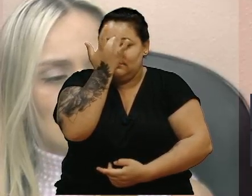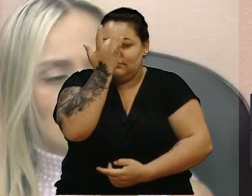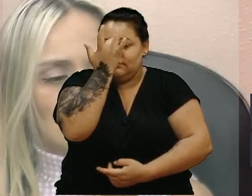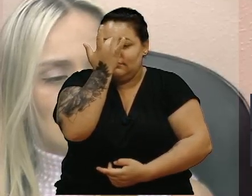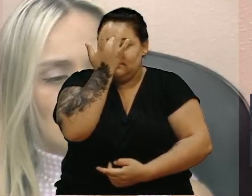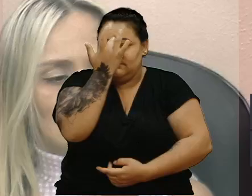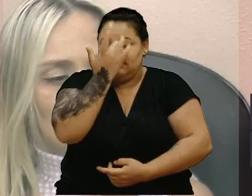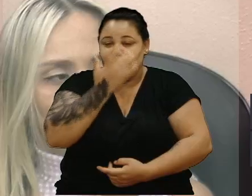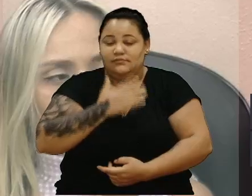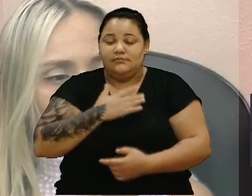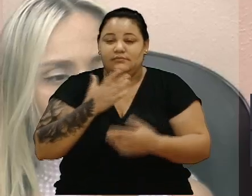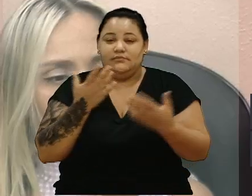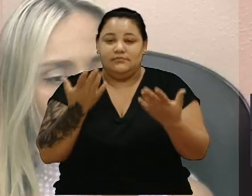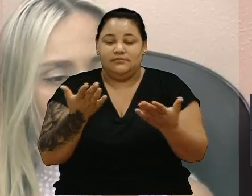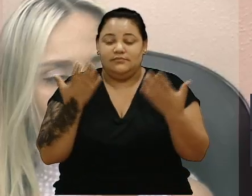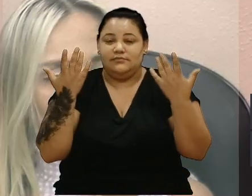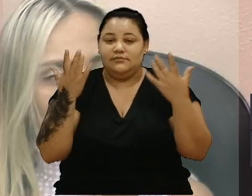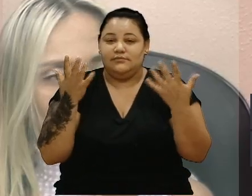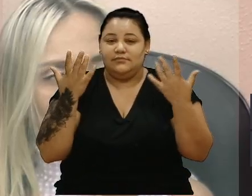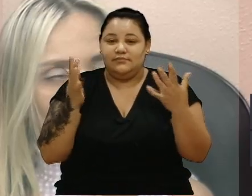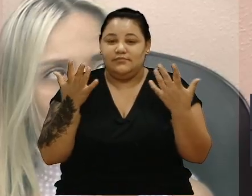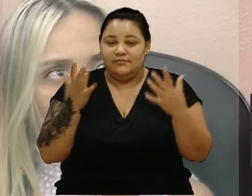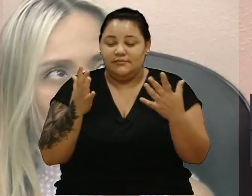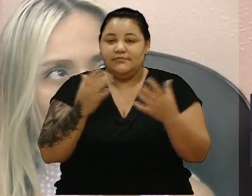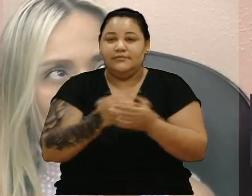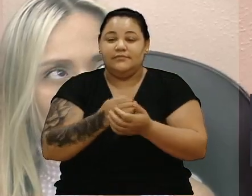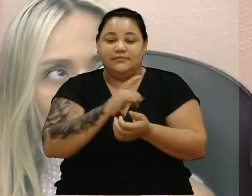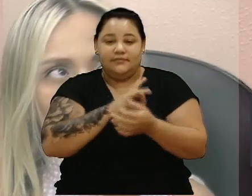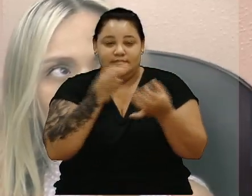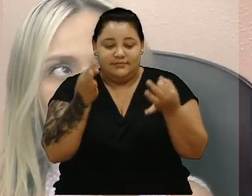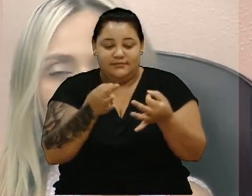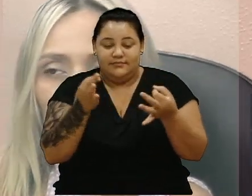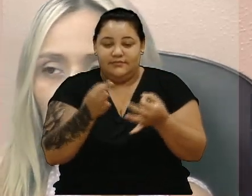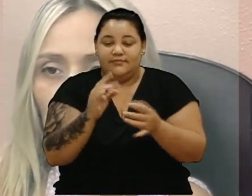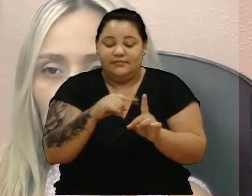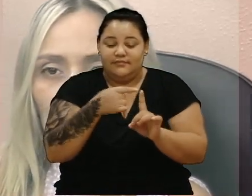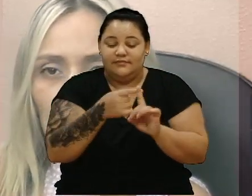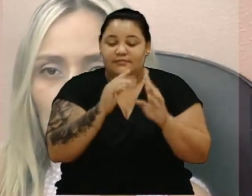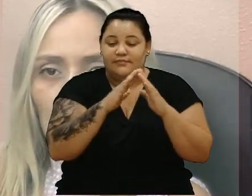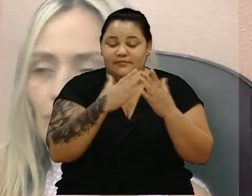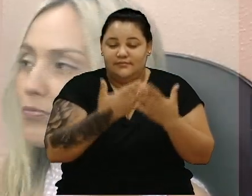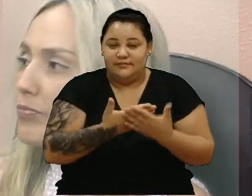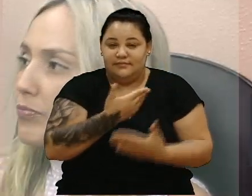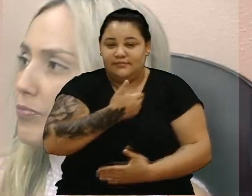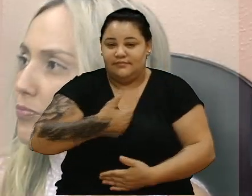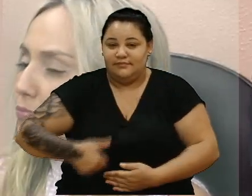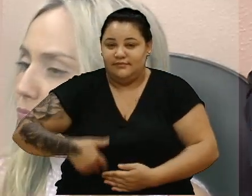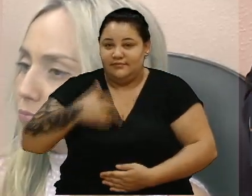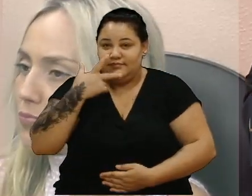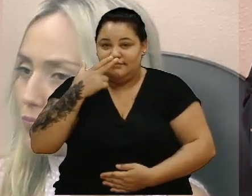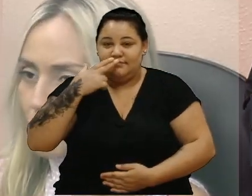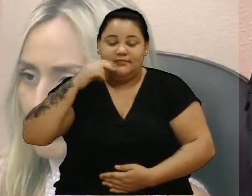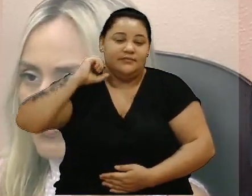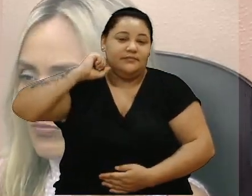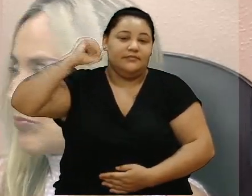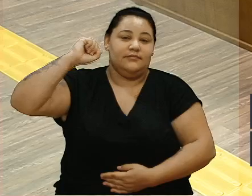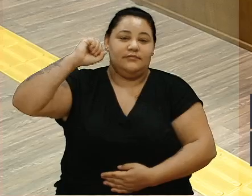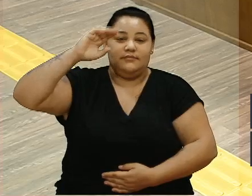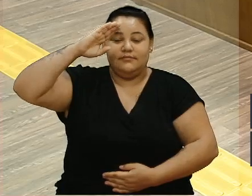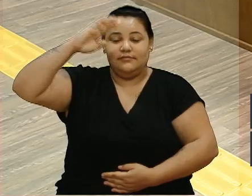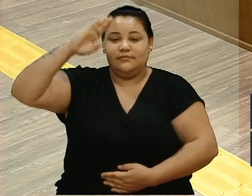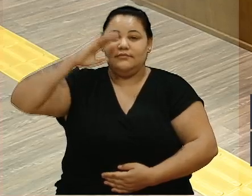minhas congratulações e na certeza que tenhamos mais colégios públicos como o Colégio Tiradentes da Brigada Militar. Obrigado,